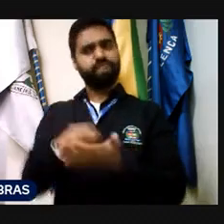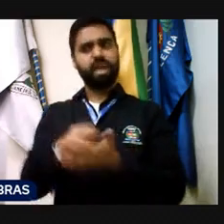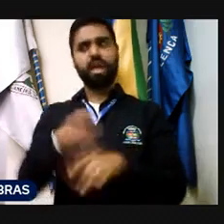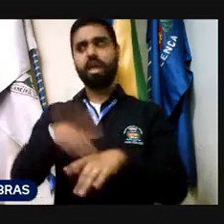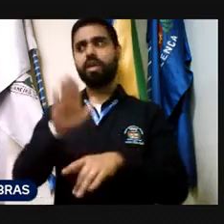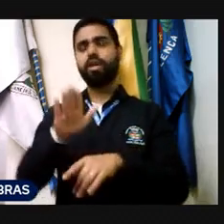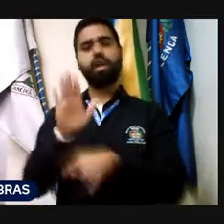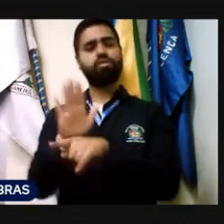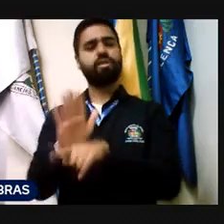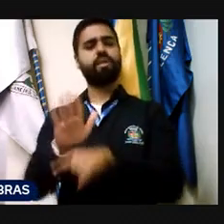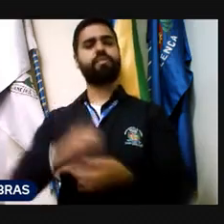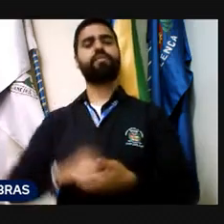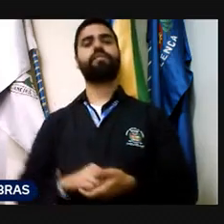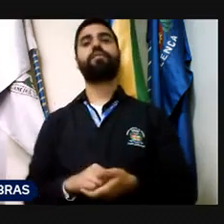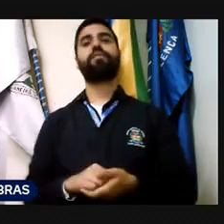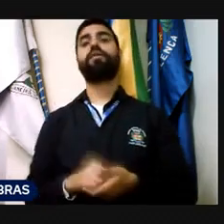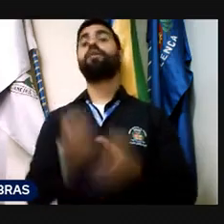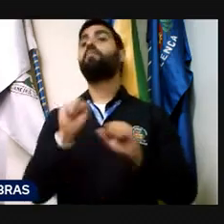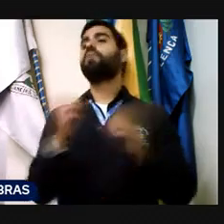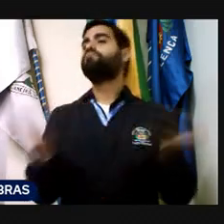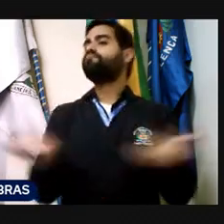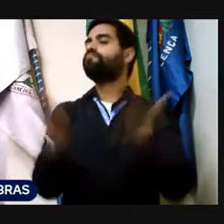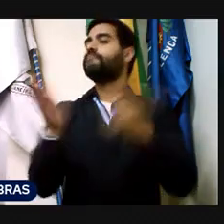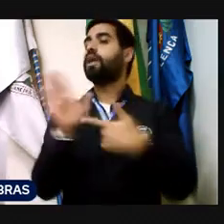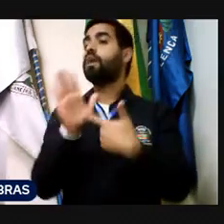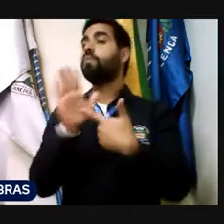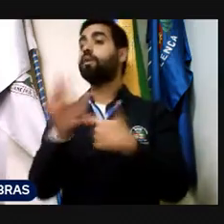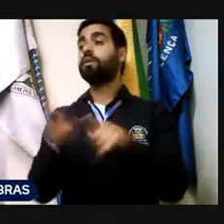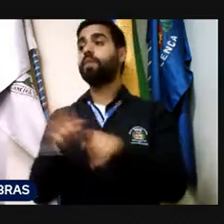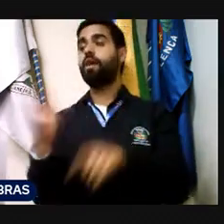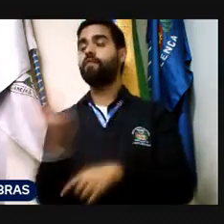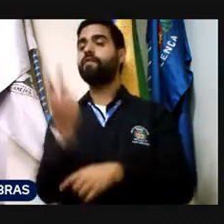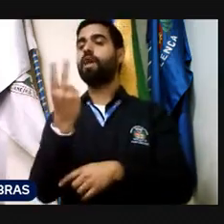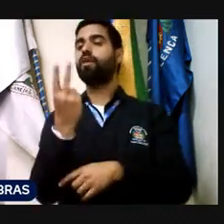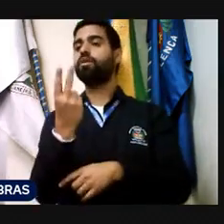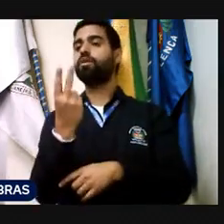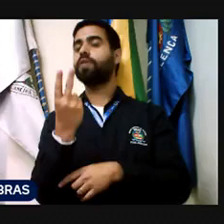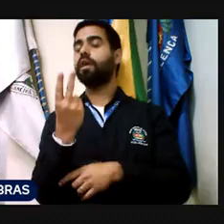sentido de que a gente possa promover, mostrar e valorizar e resgatar